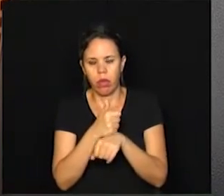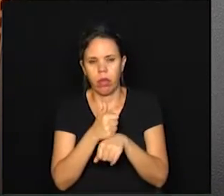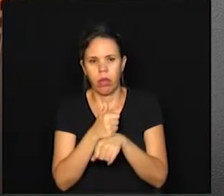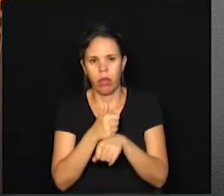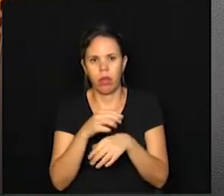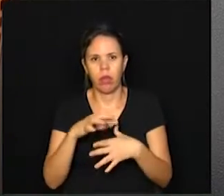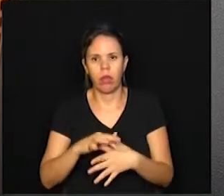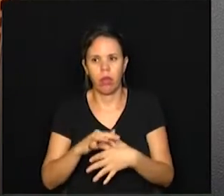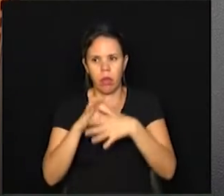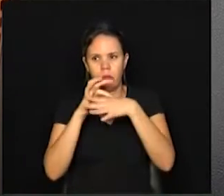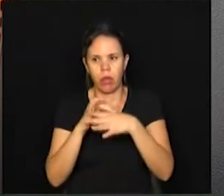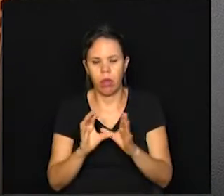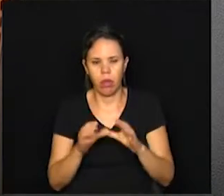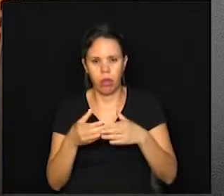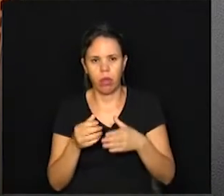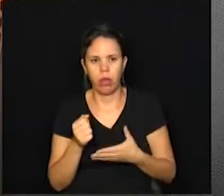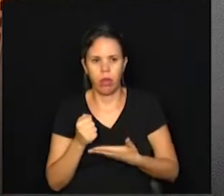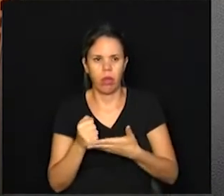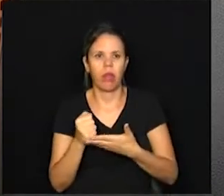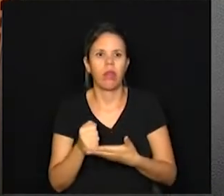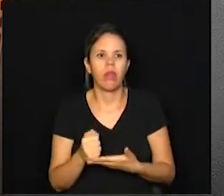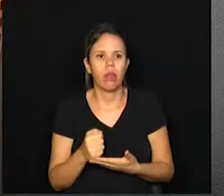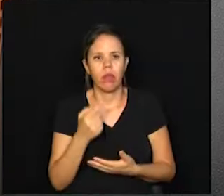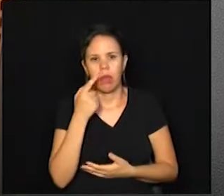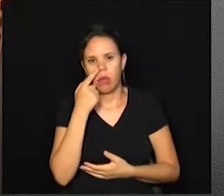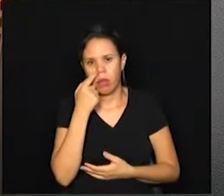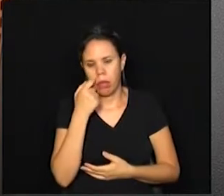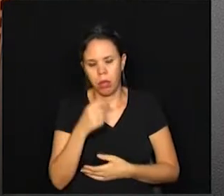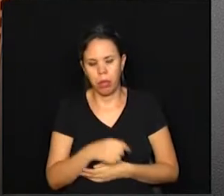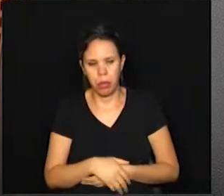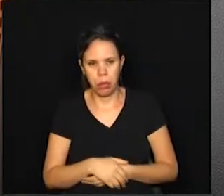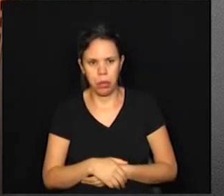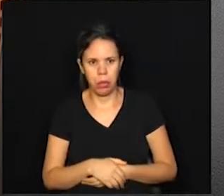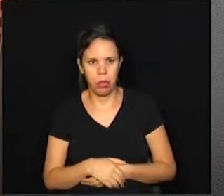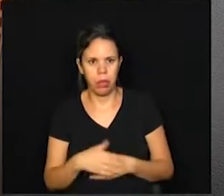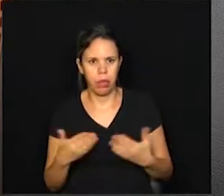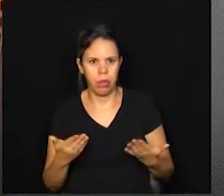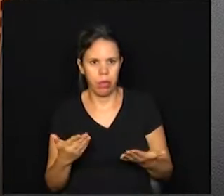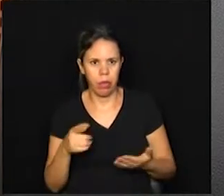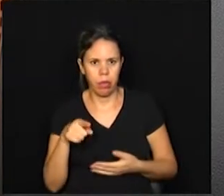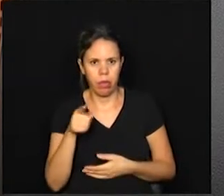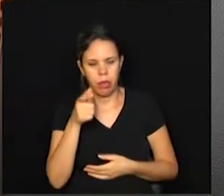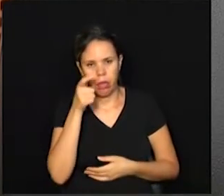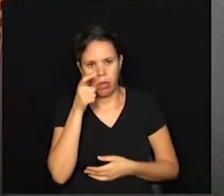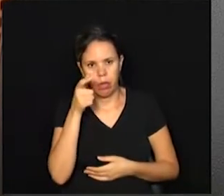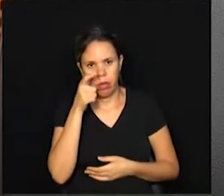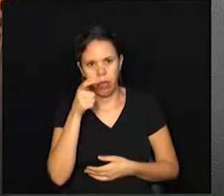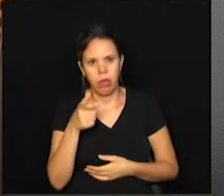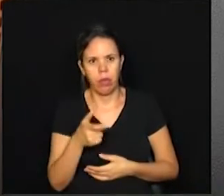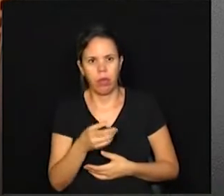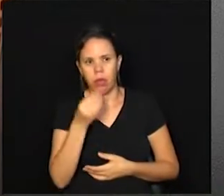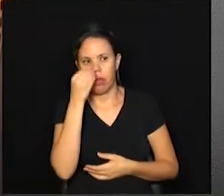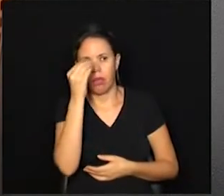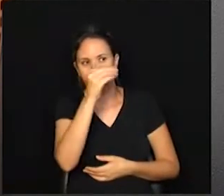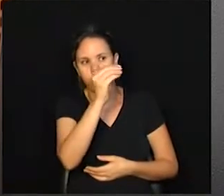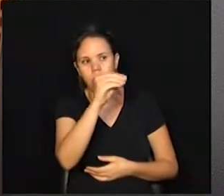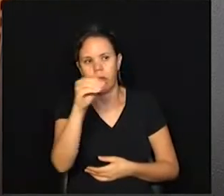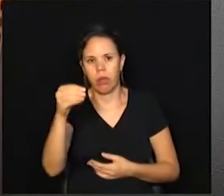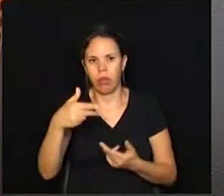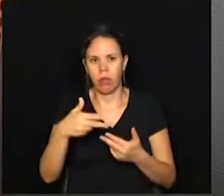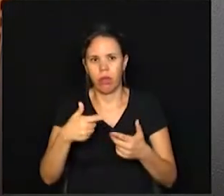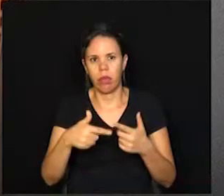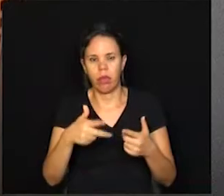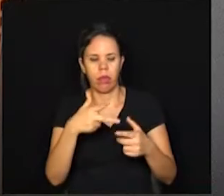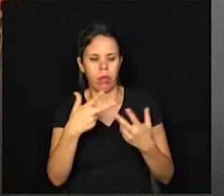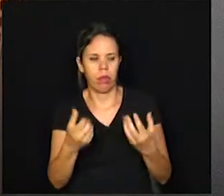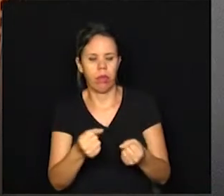líderes comunitários que têm nos ajudado, né? Mas agora mesmo vocês vejam o negacionismo em relação à